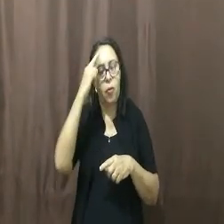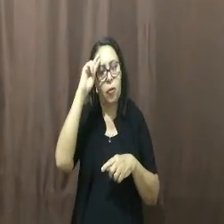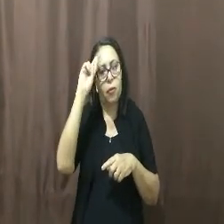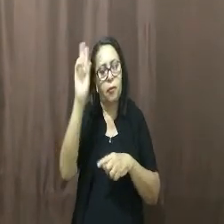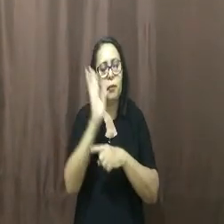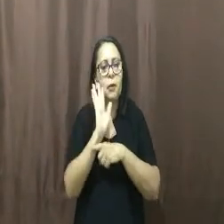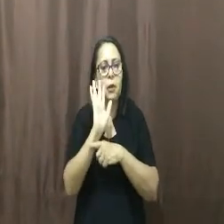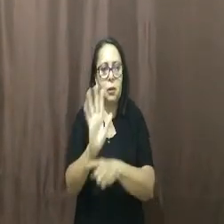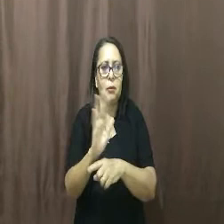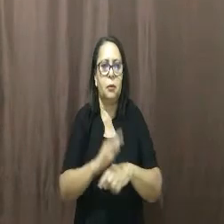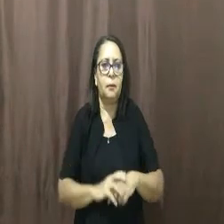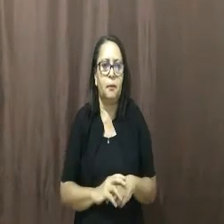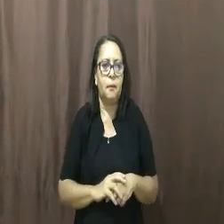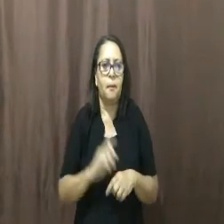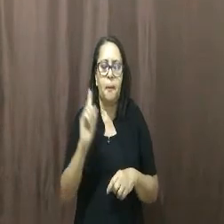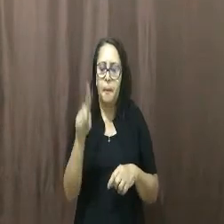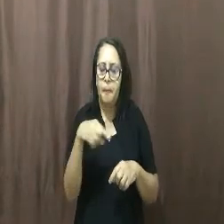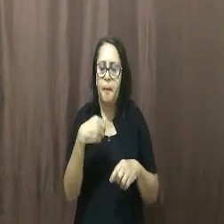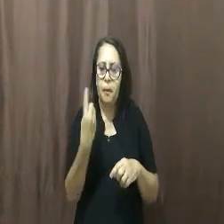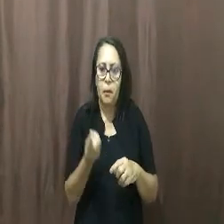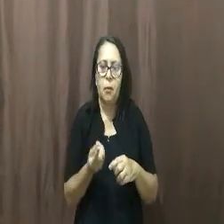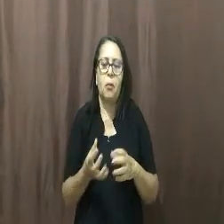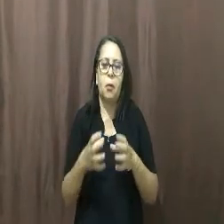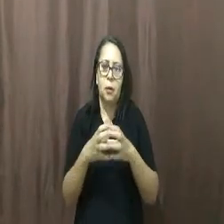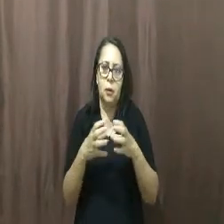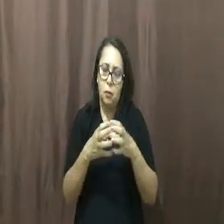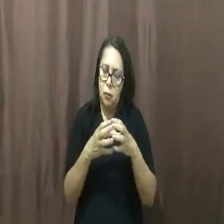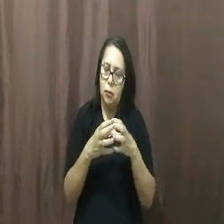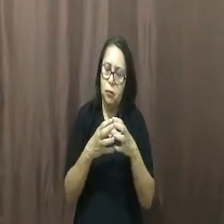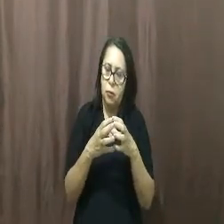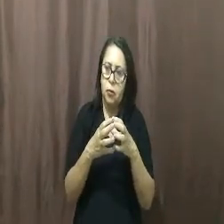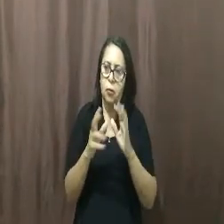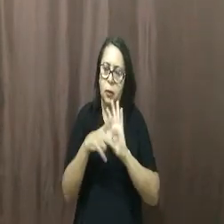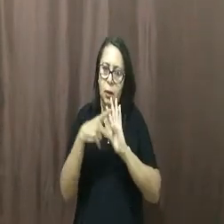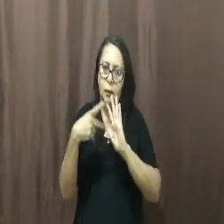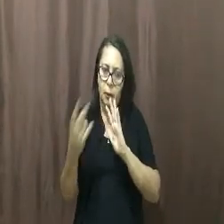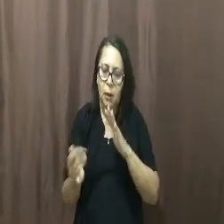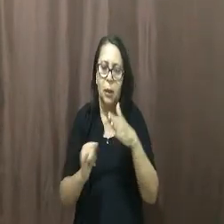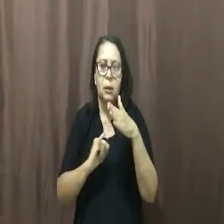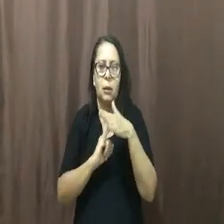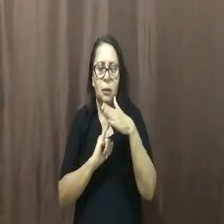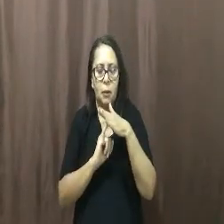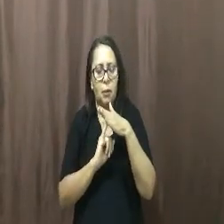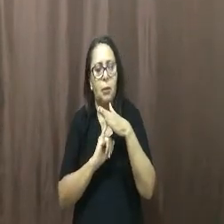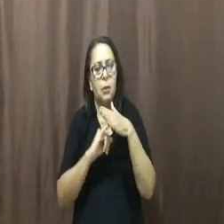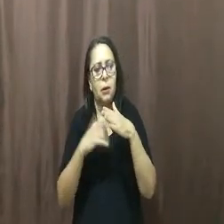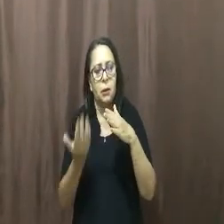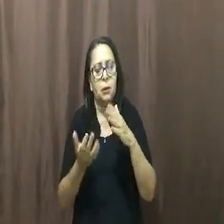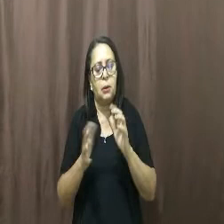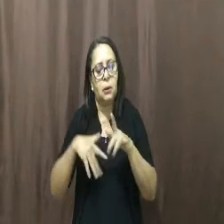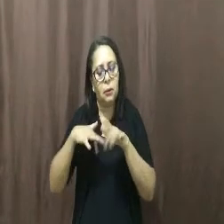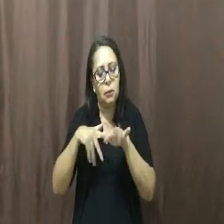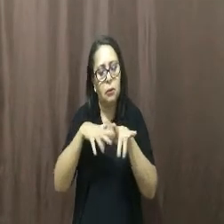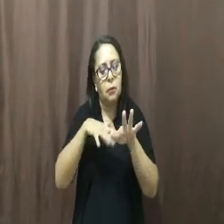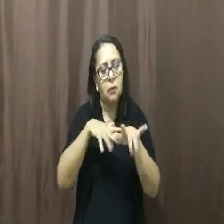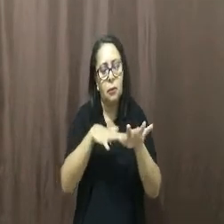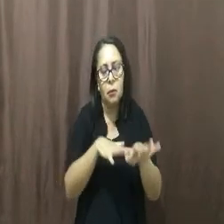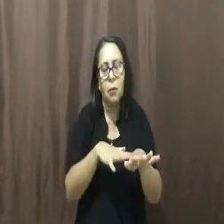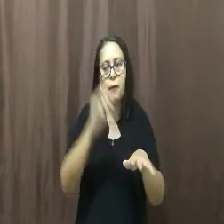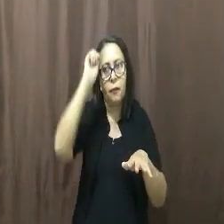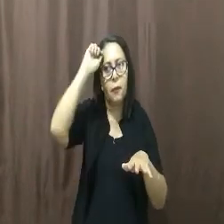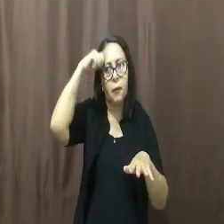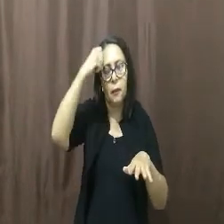E nós, da União de Negros e Negras pela Igualdade, somos uma entidade do movimento social negro.